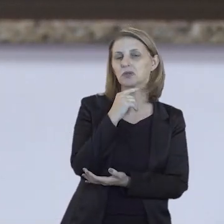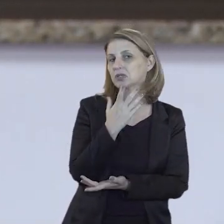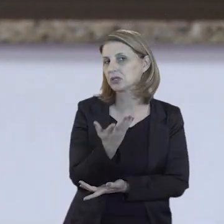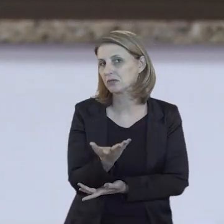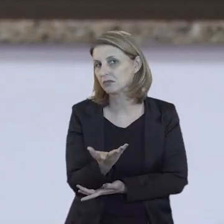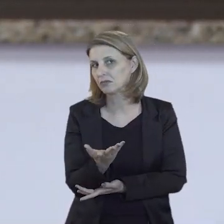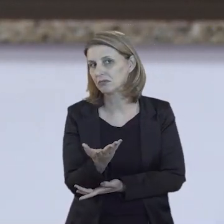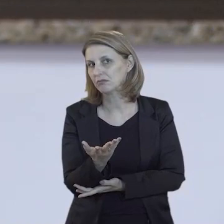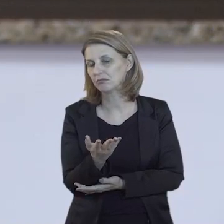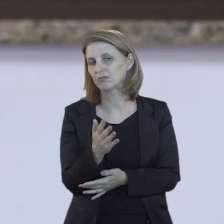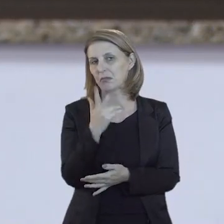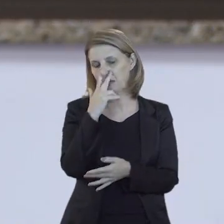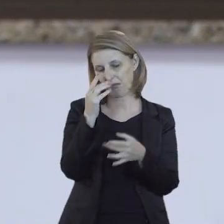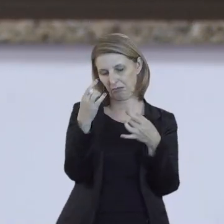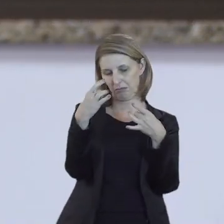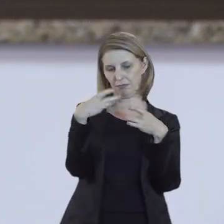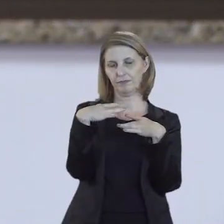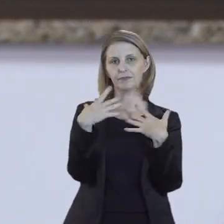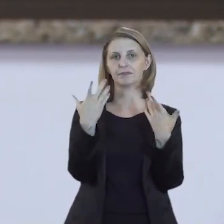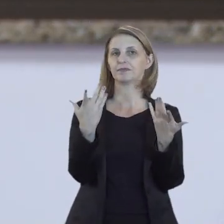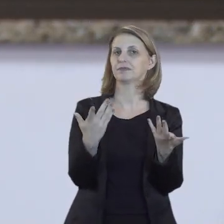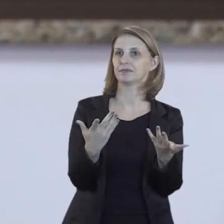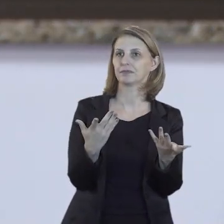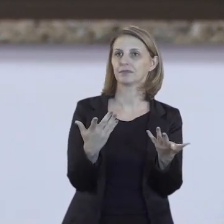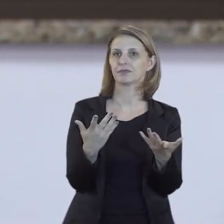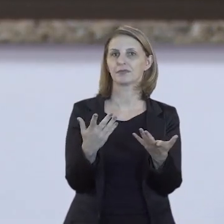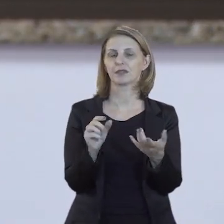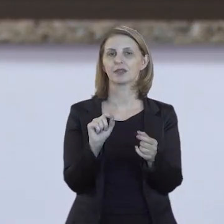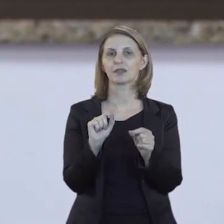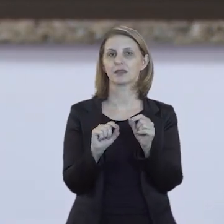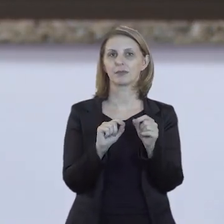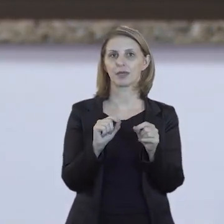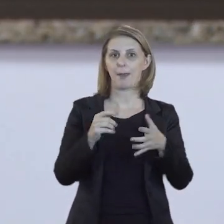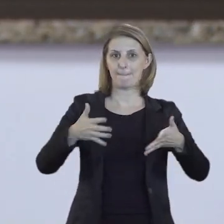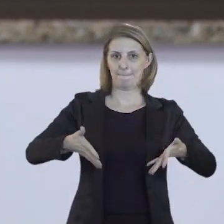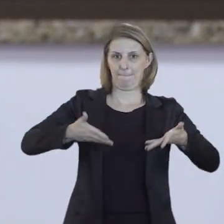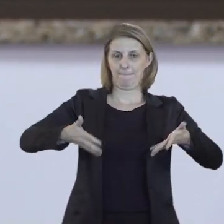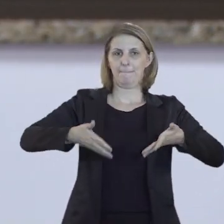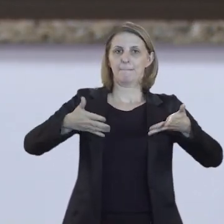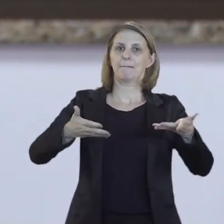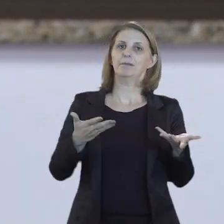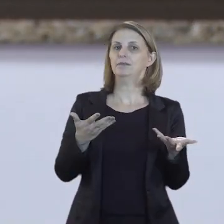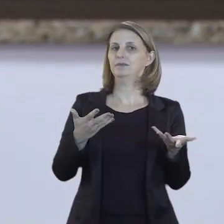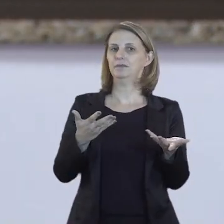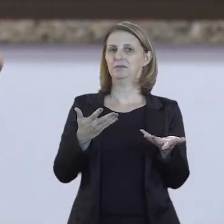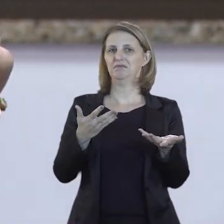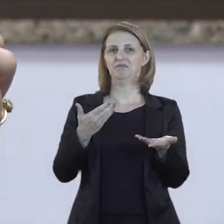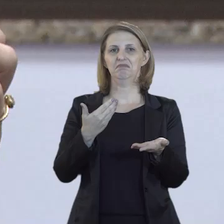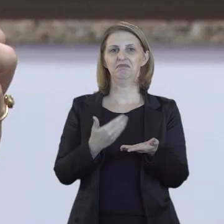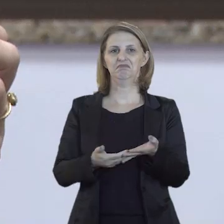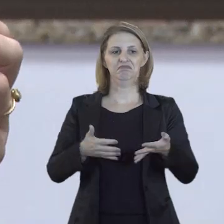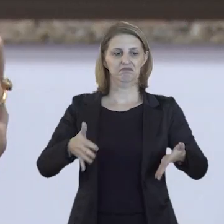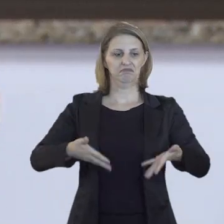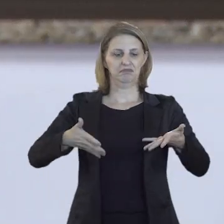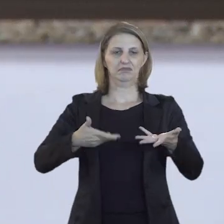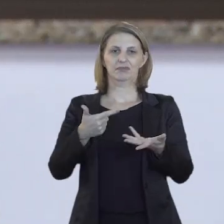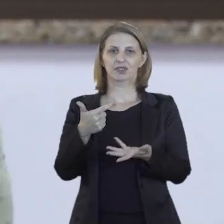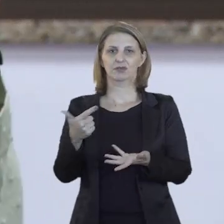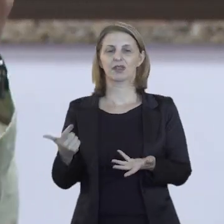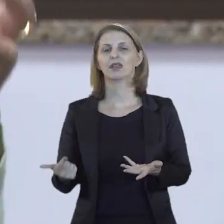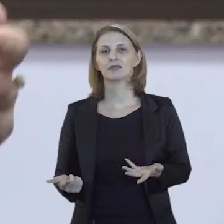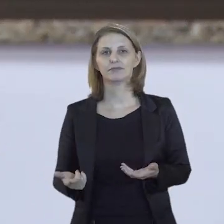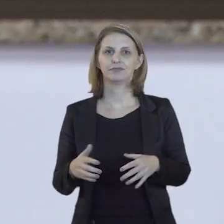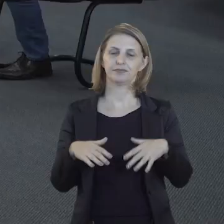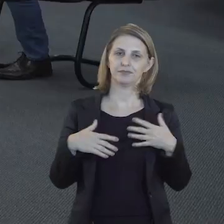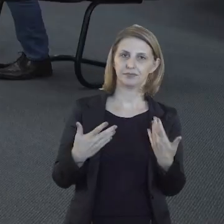Muitas vezes eu até fazia coisas para mim e eu deixo de fazer, né? E é a questão da motivação, né?